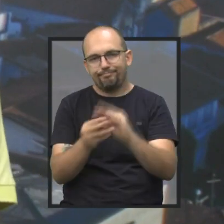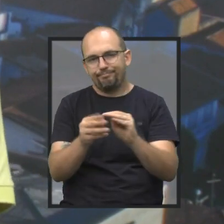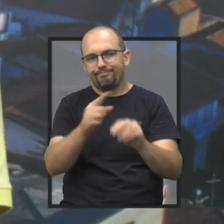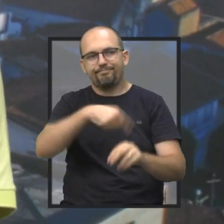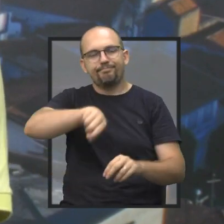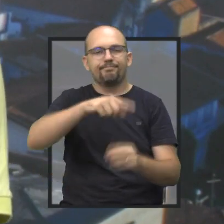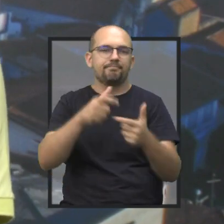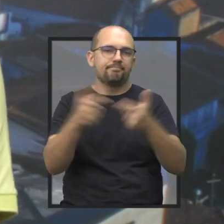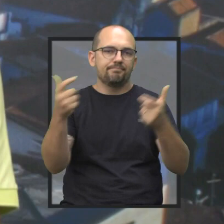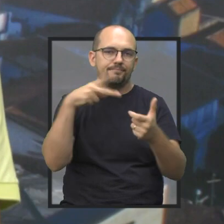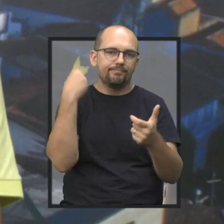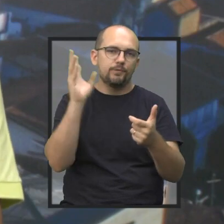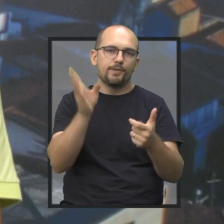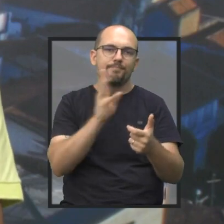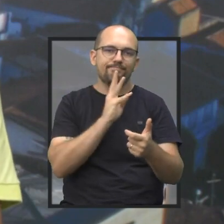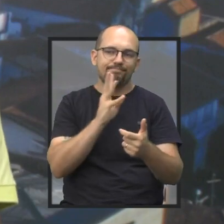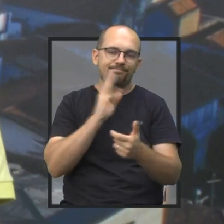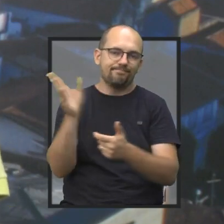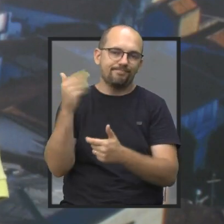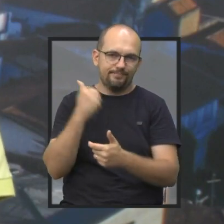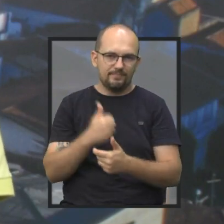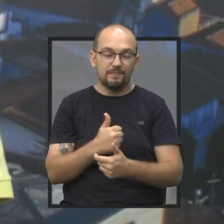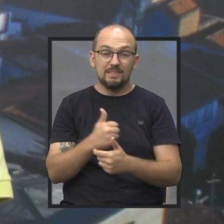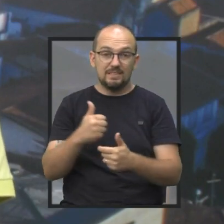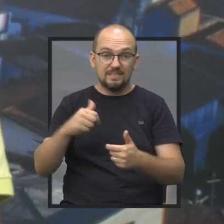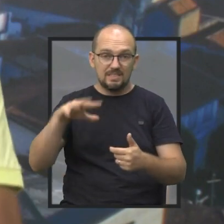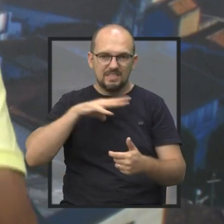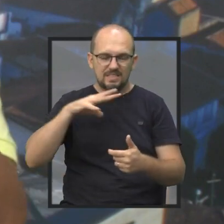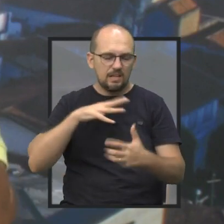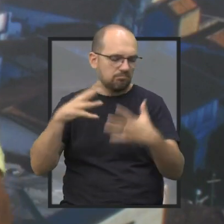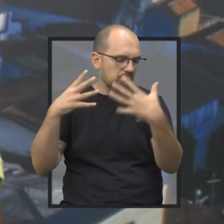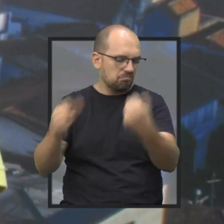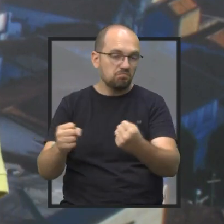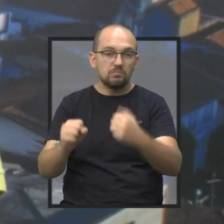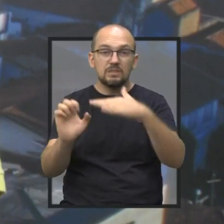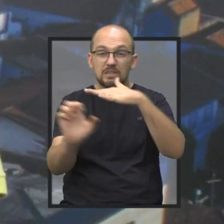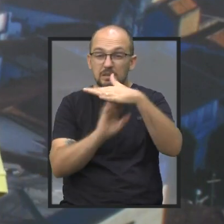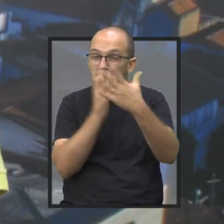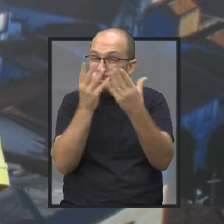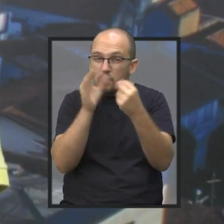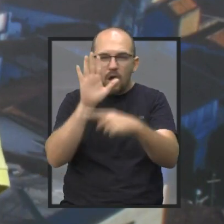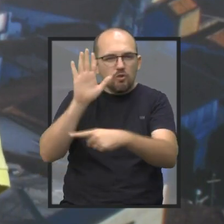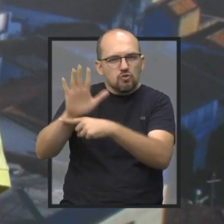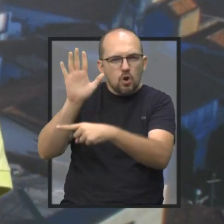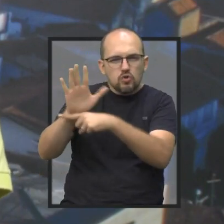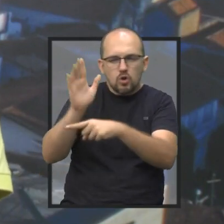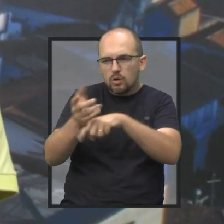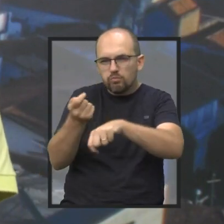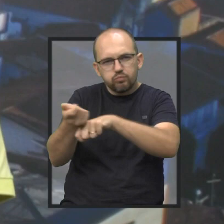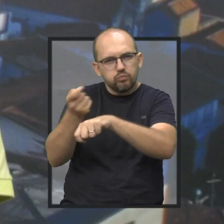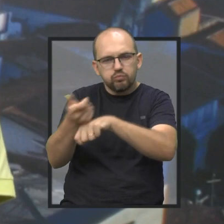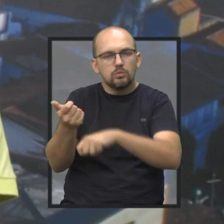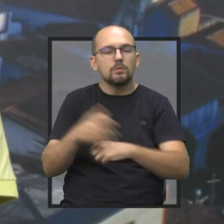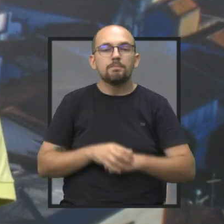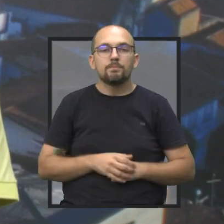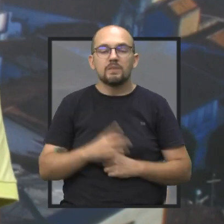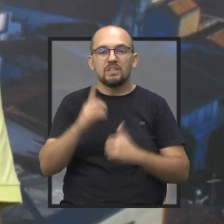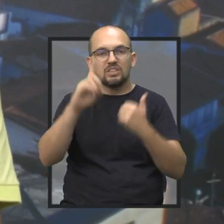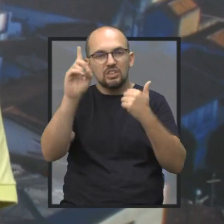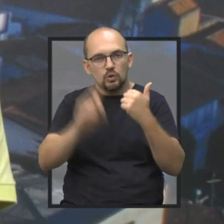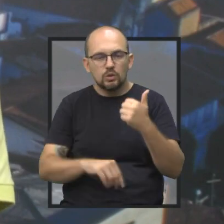dos vereadores colocou. Sim, é verdade. A cidade abraça, muitos empresários ajudam. A direção,